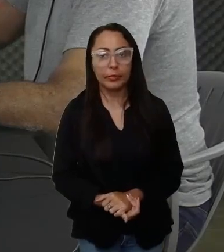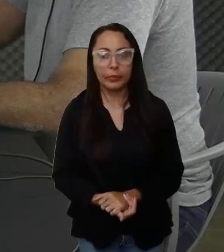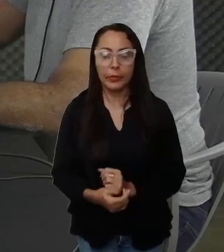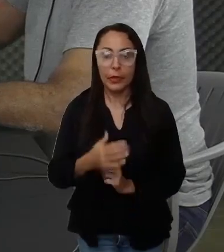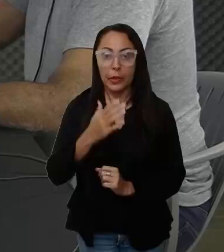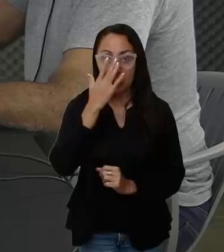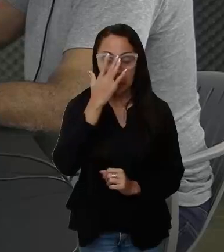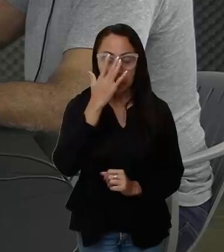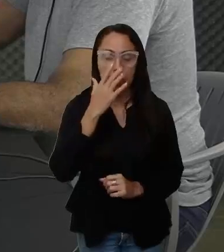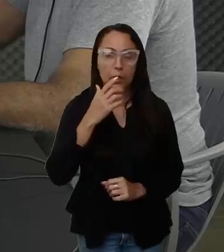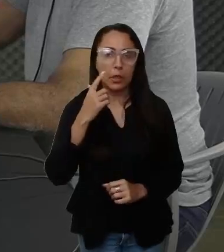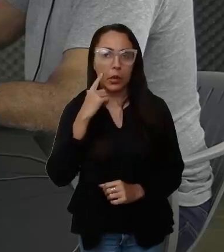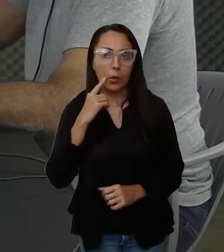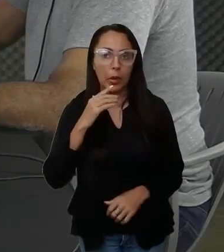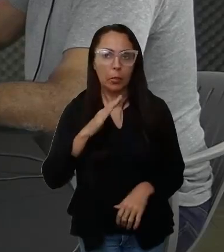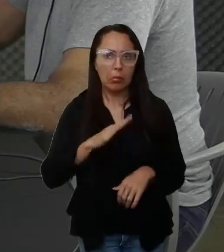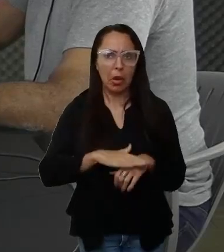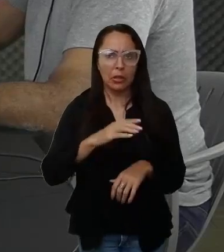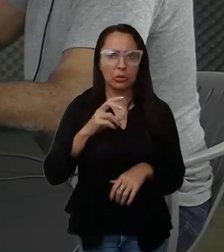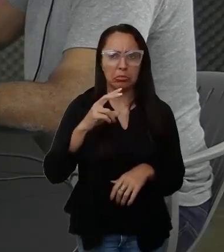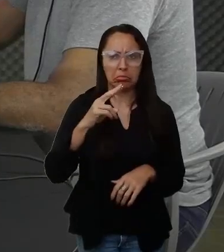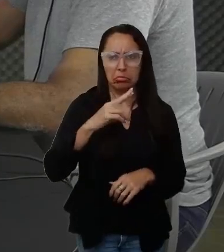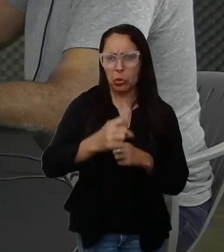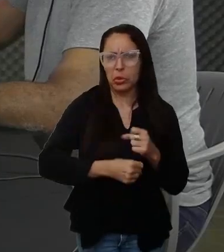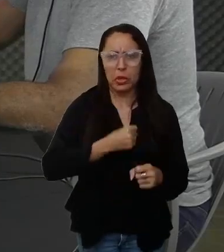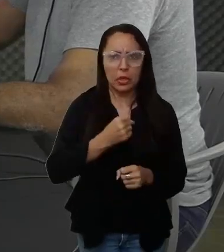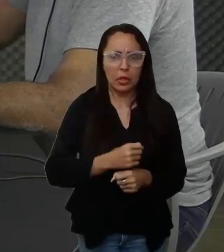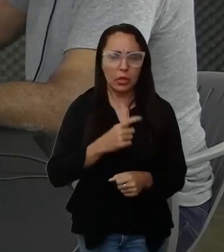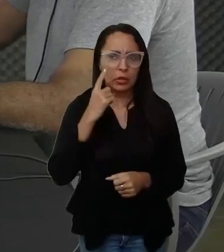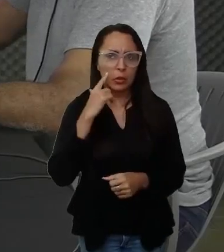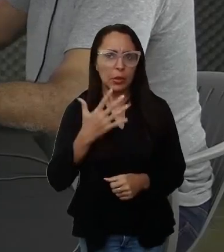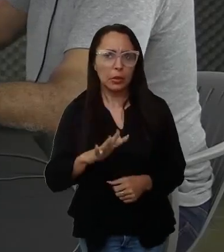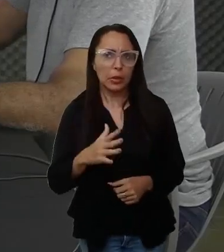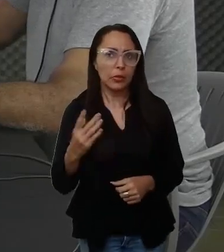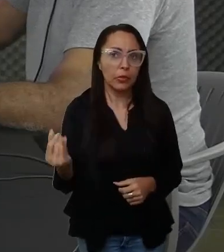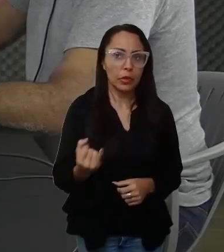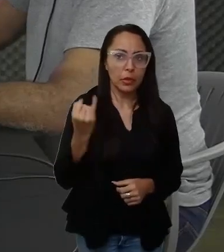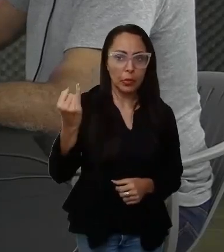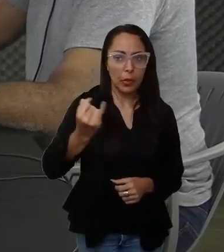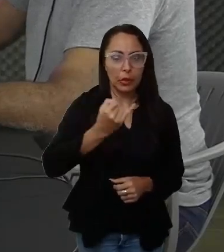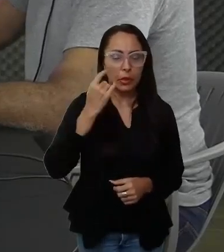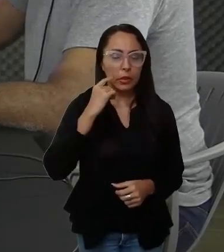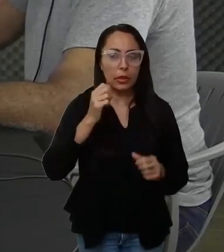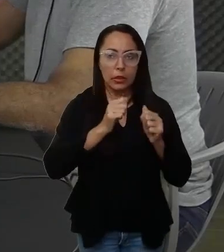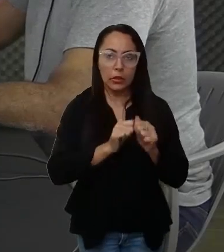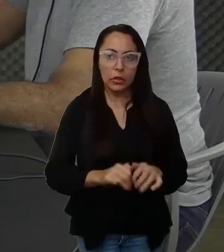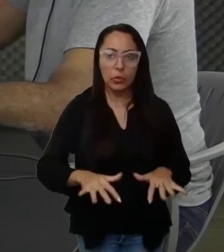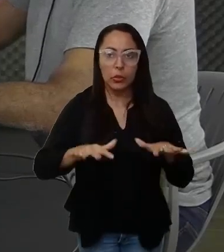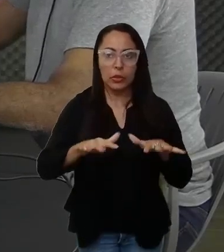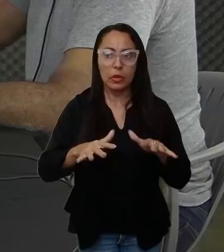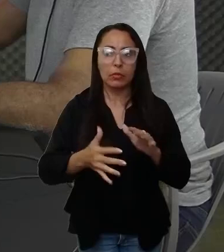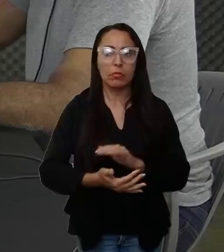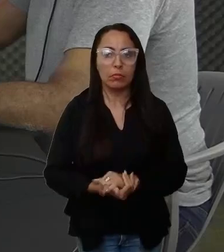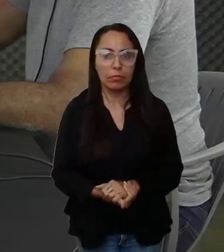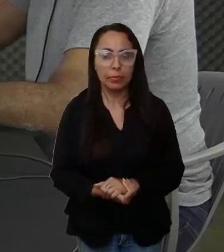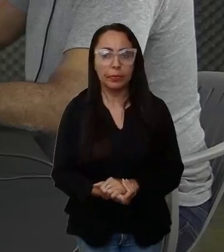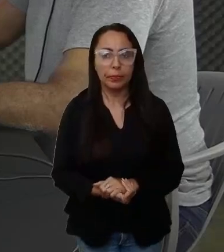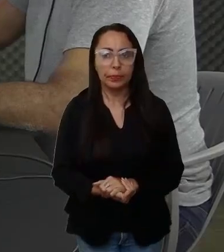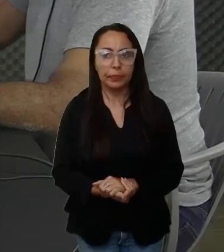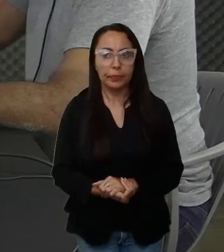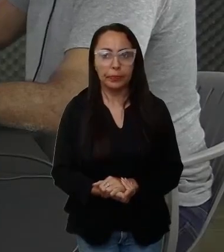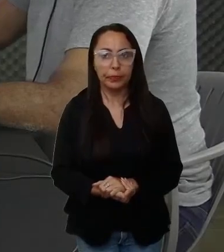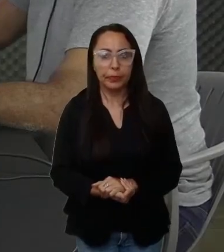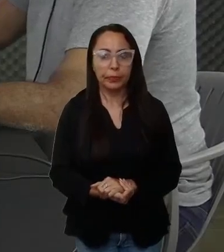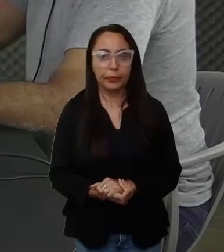pouco tempo, há pouco mais de 2 anos, a logística ela foi fundamental na distribuição de vacinas, no caso da pandemia